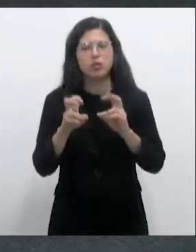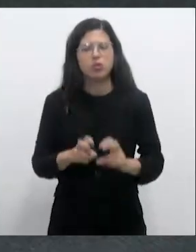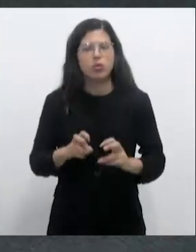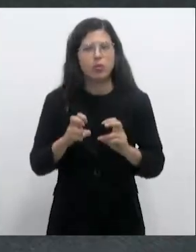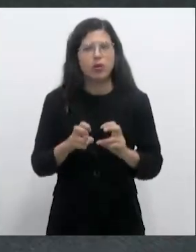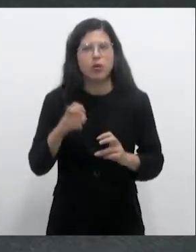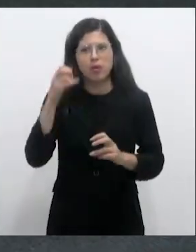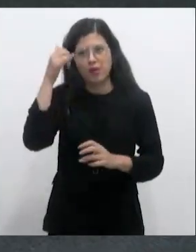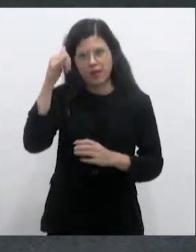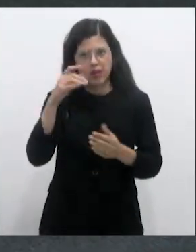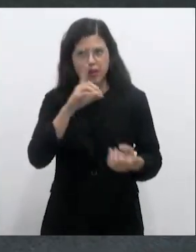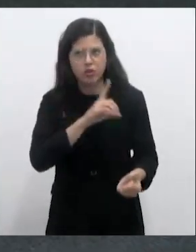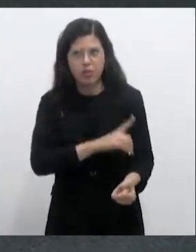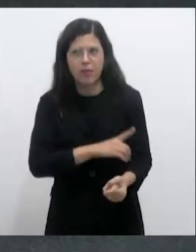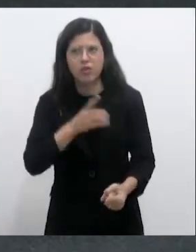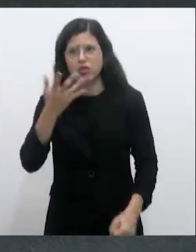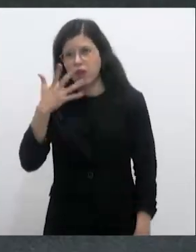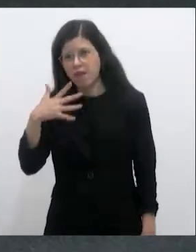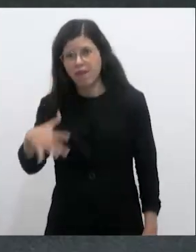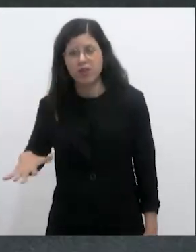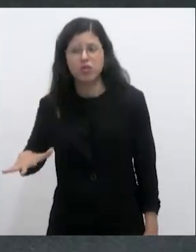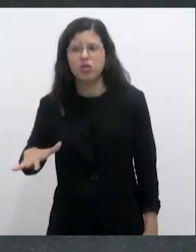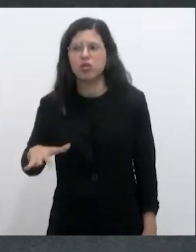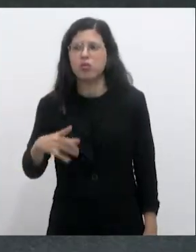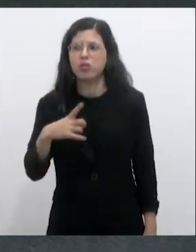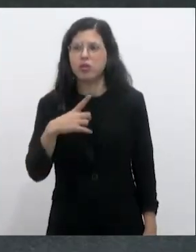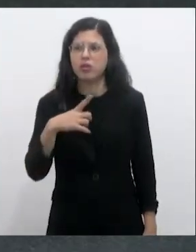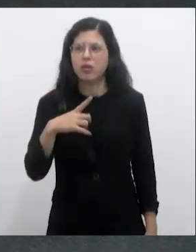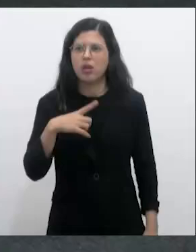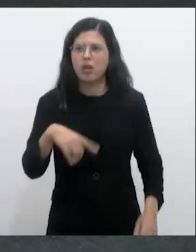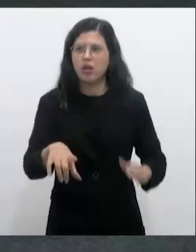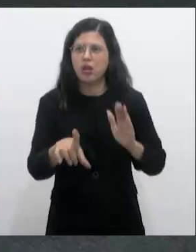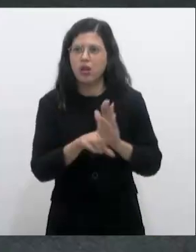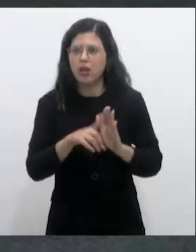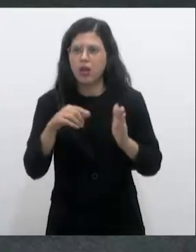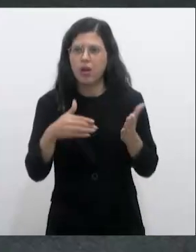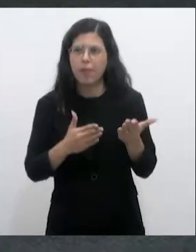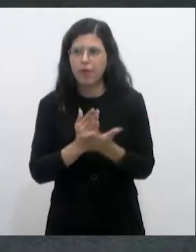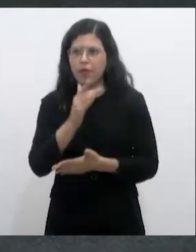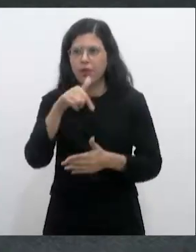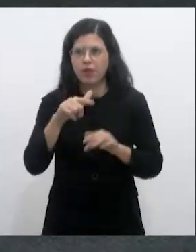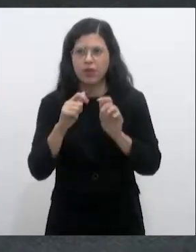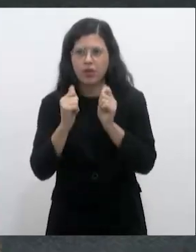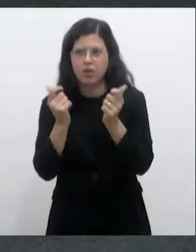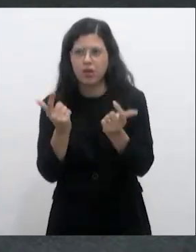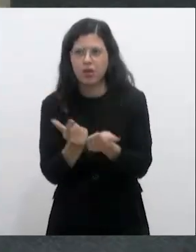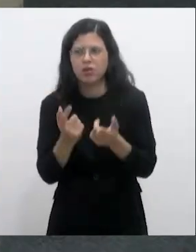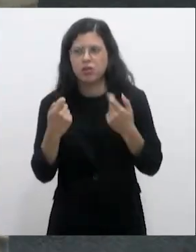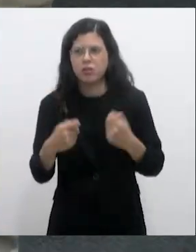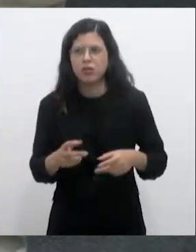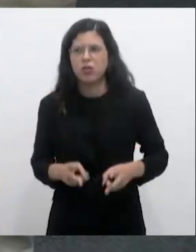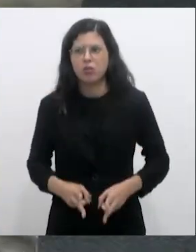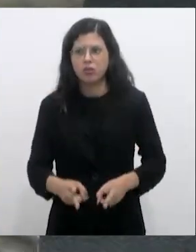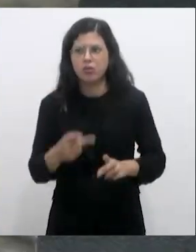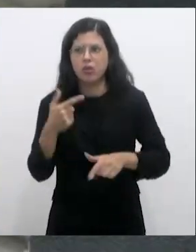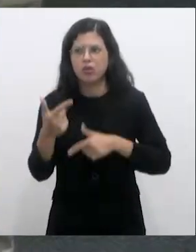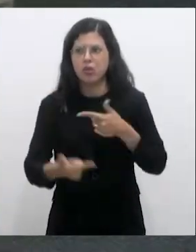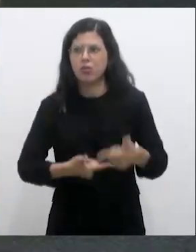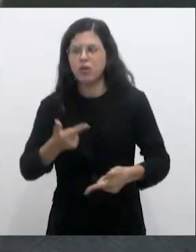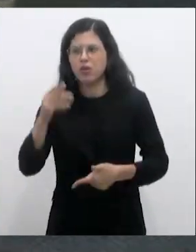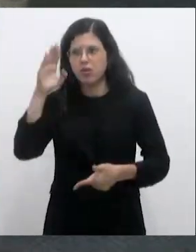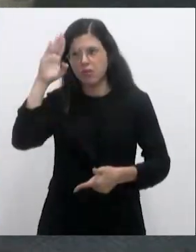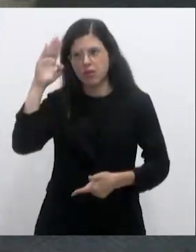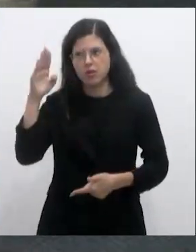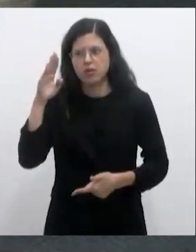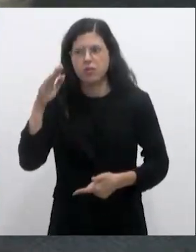da diabetes infantil, que a gente já tem até, se eu não me engano, leis aqui aprovadas nessa casa, mas a gente precisa continuar trabalhando, principalmente a